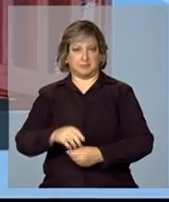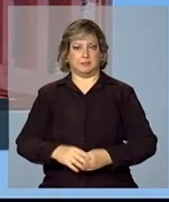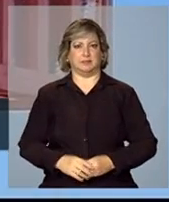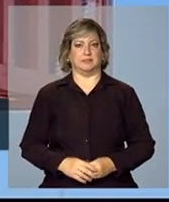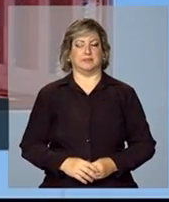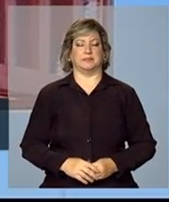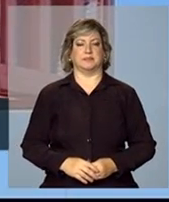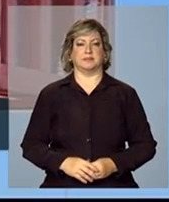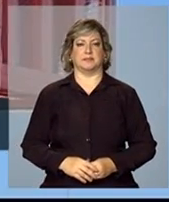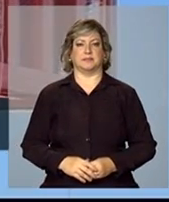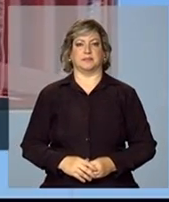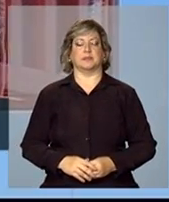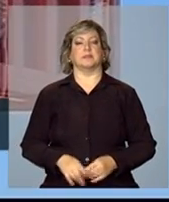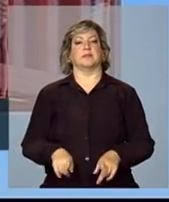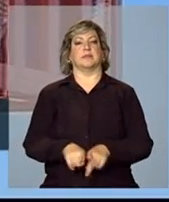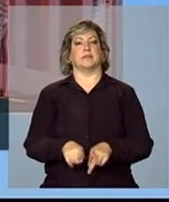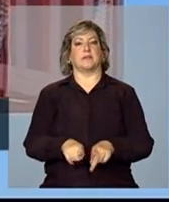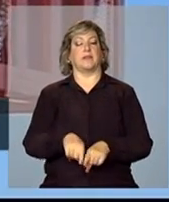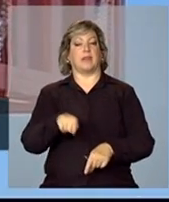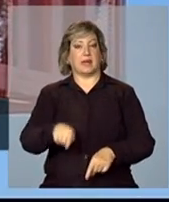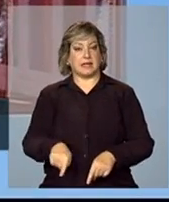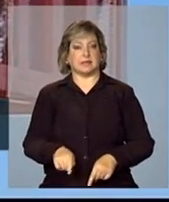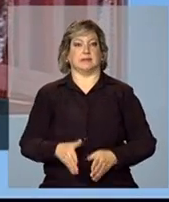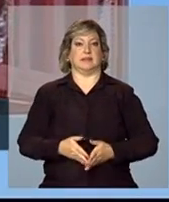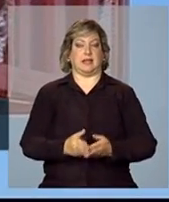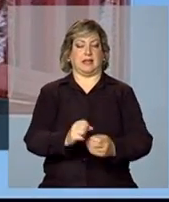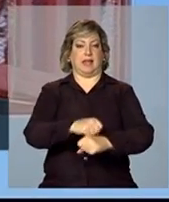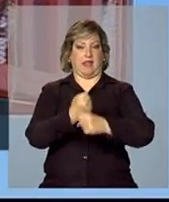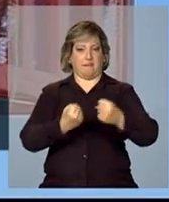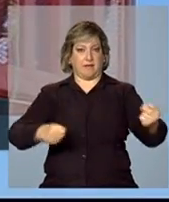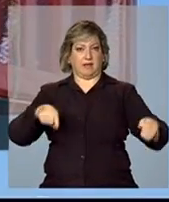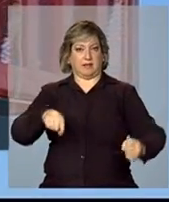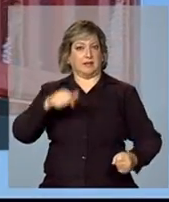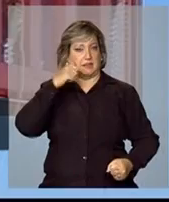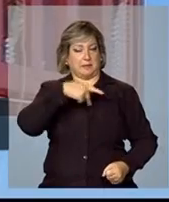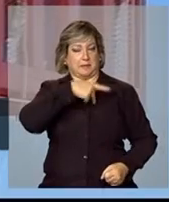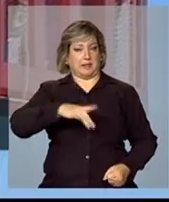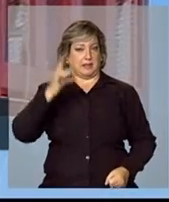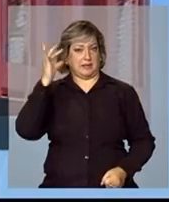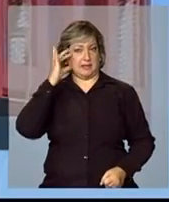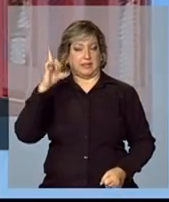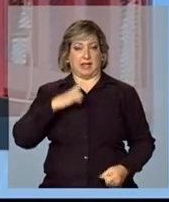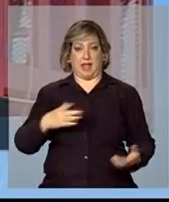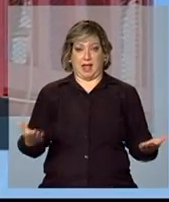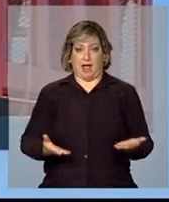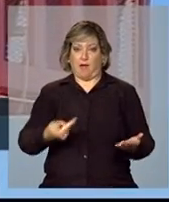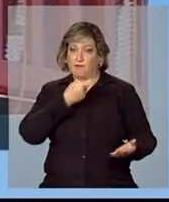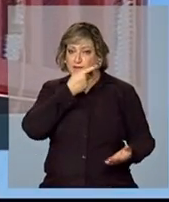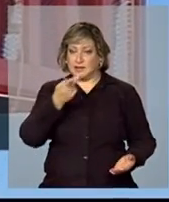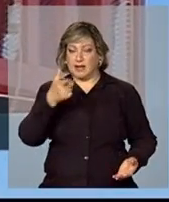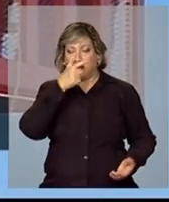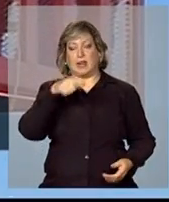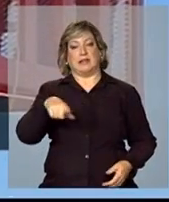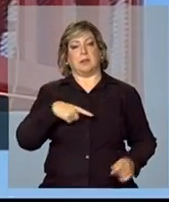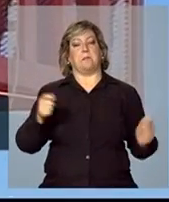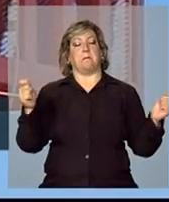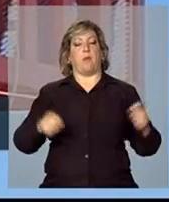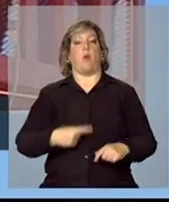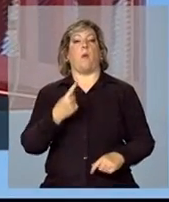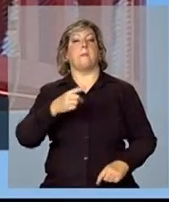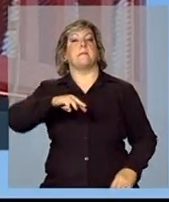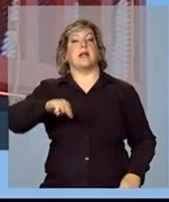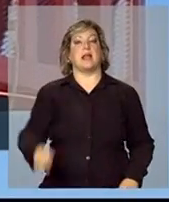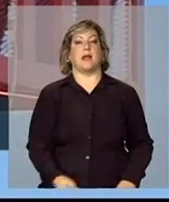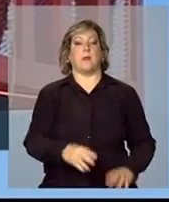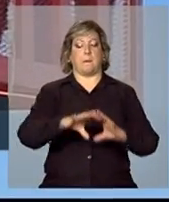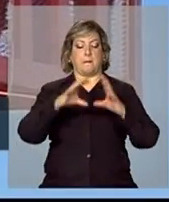competitivos esse navio que é presidenta de uma visita agora ele tem capacidade de 1 milhão de Barris o